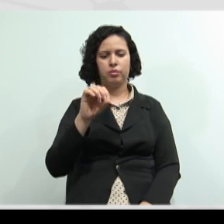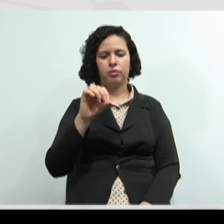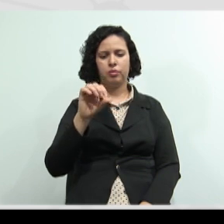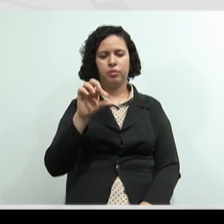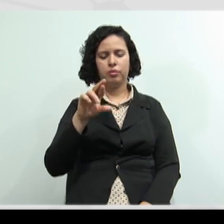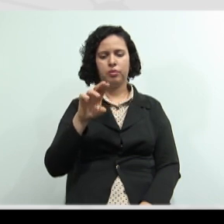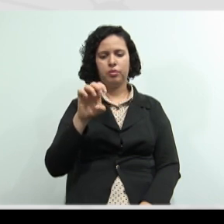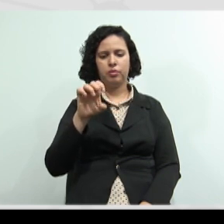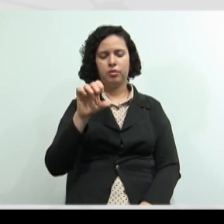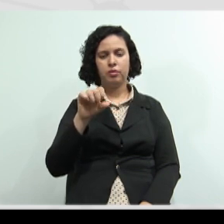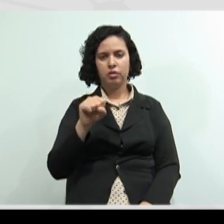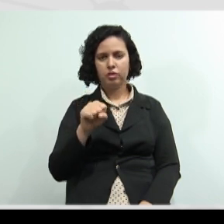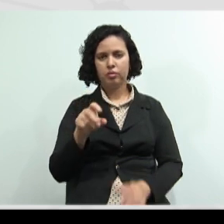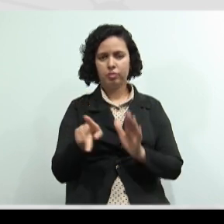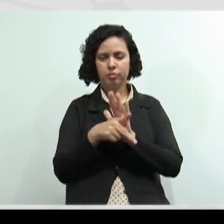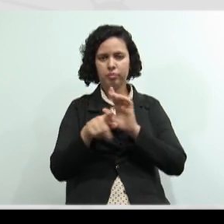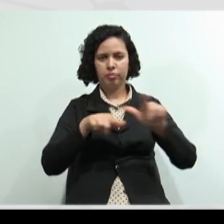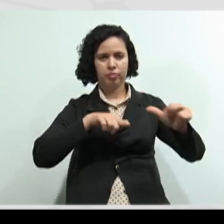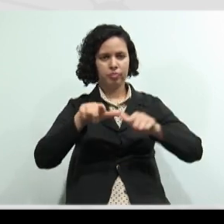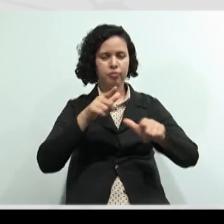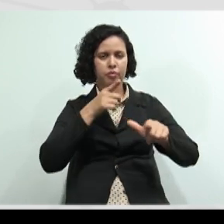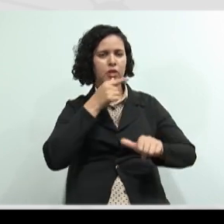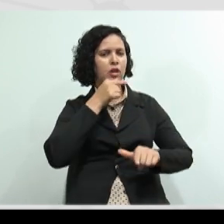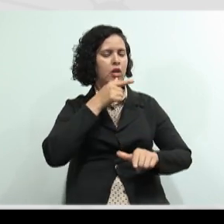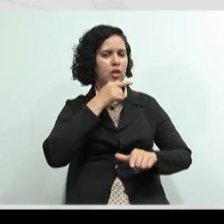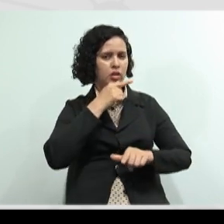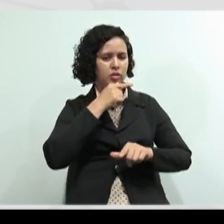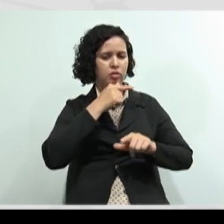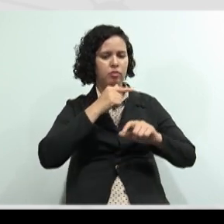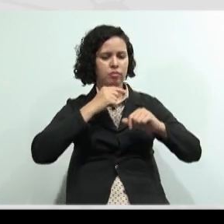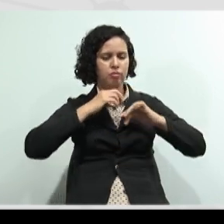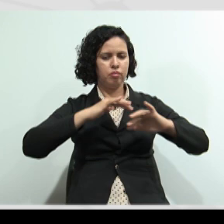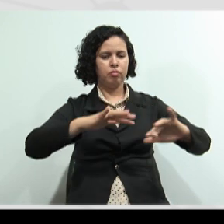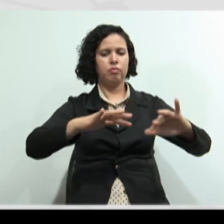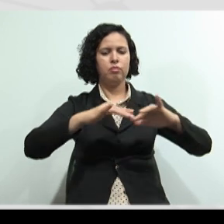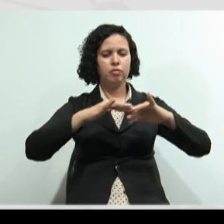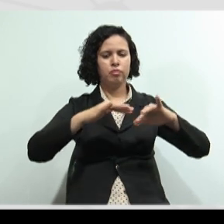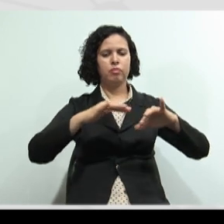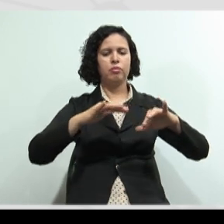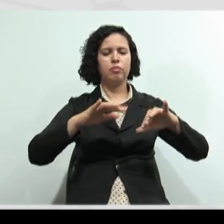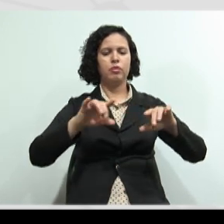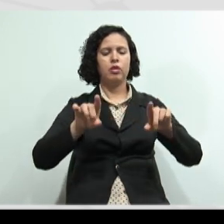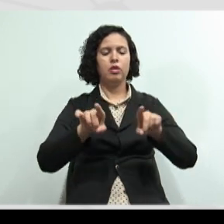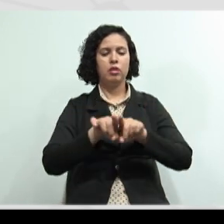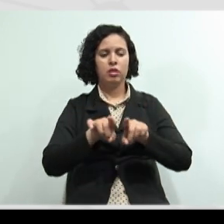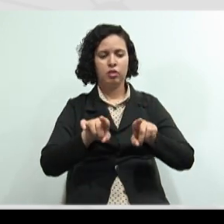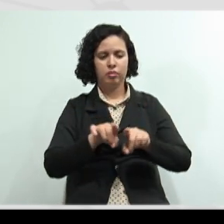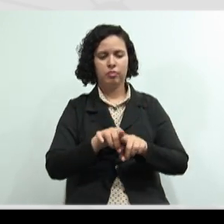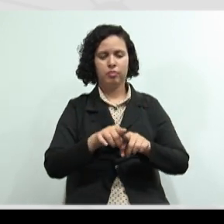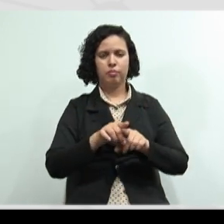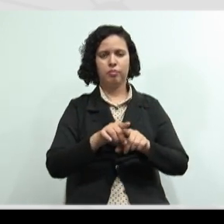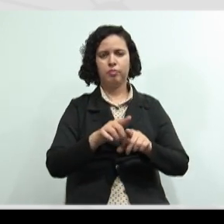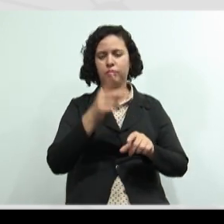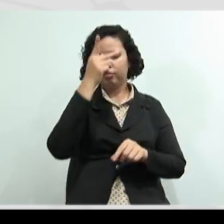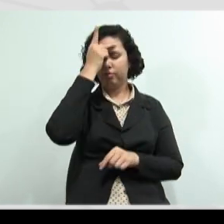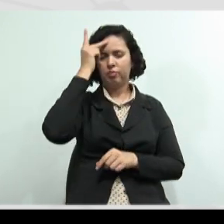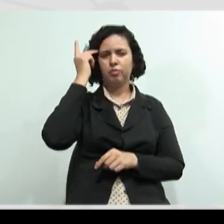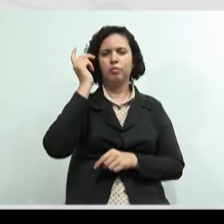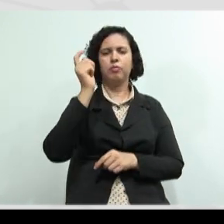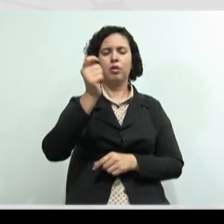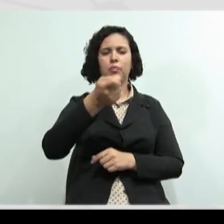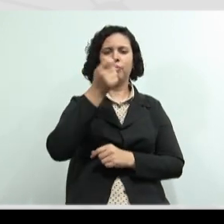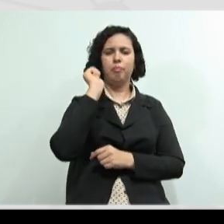vai fazer extração vegetal ou mineral. Os pescadores, que vão fazer pescas, os